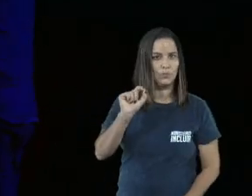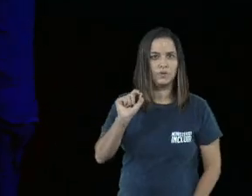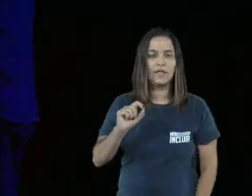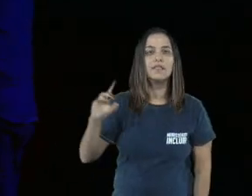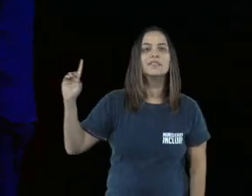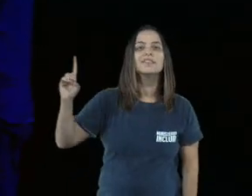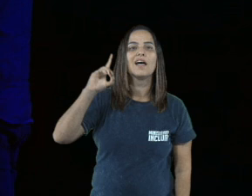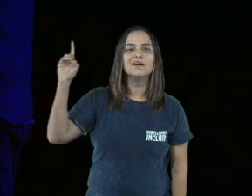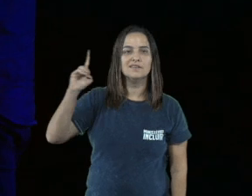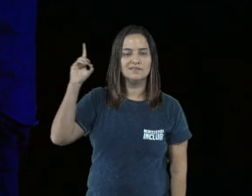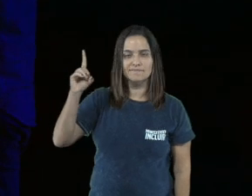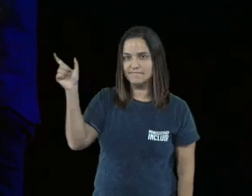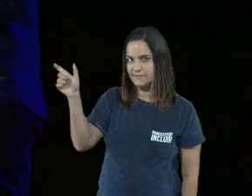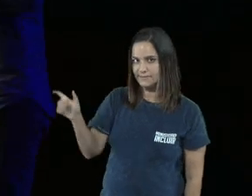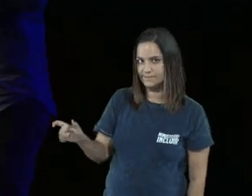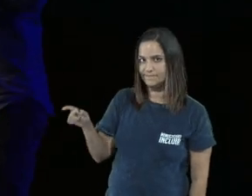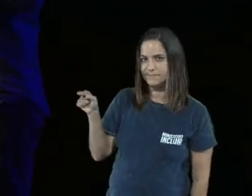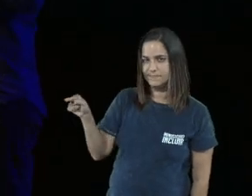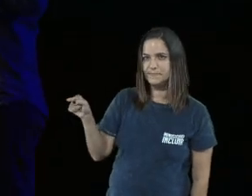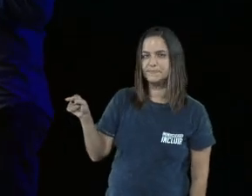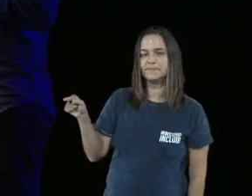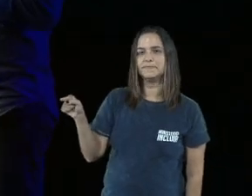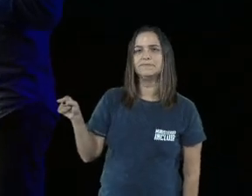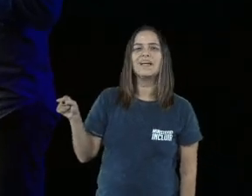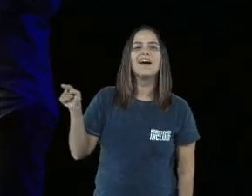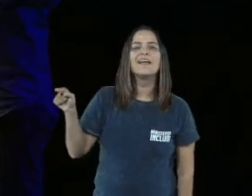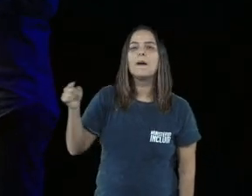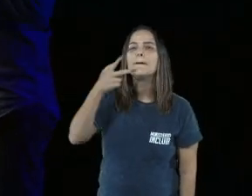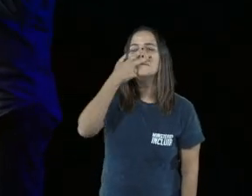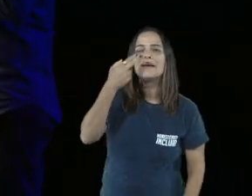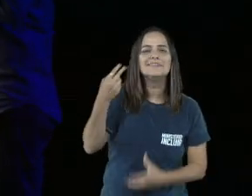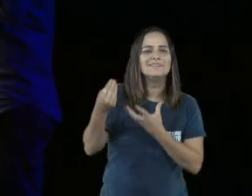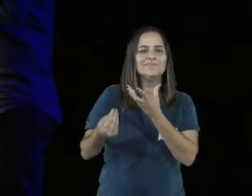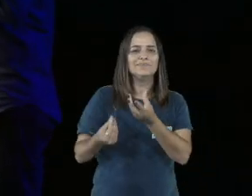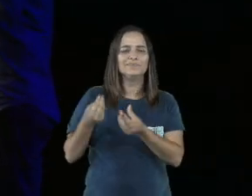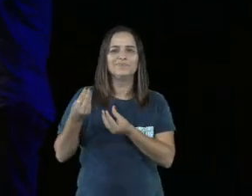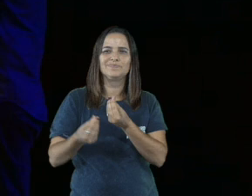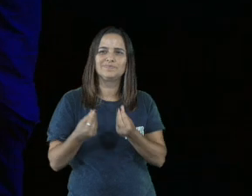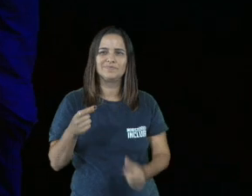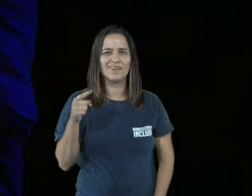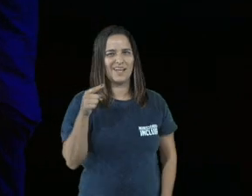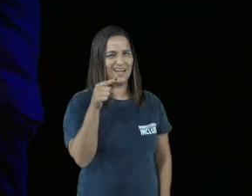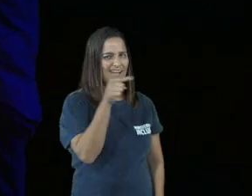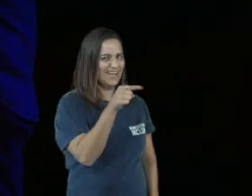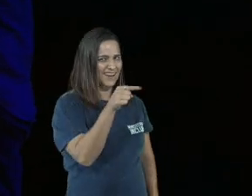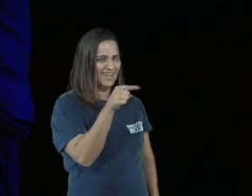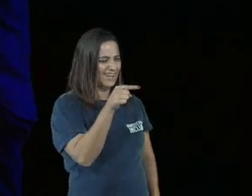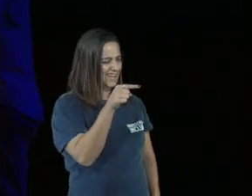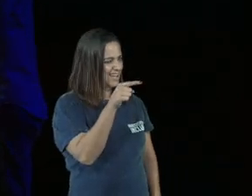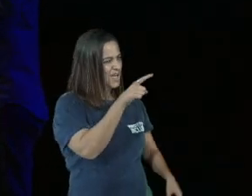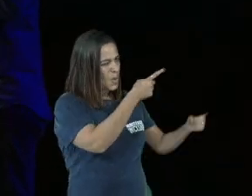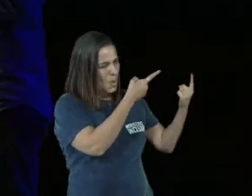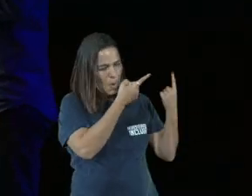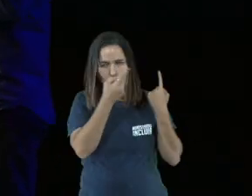desdém para com Deus e eu não aguentava isso ele tem um cara